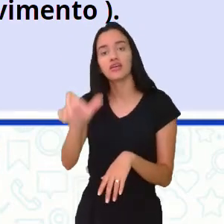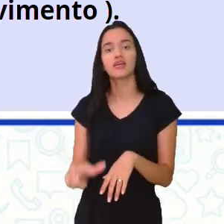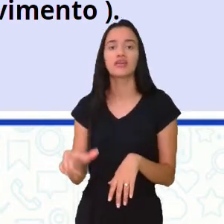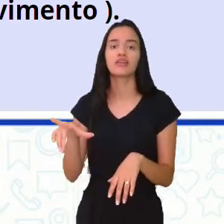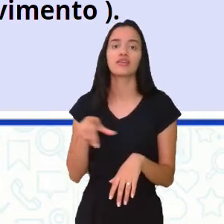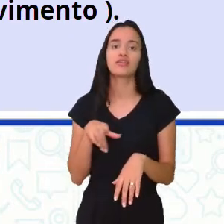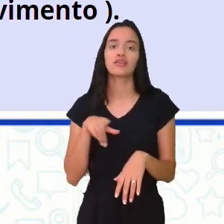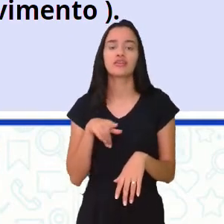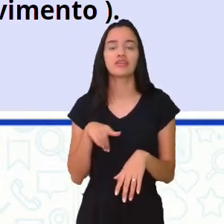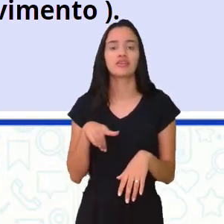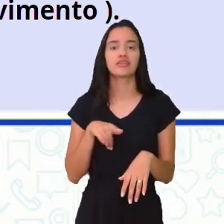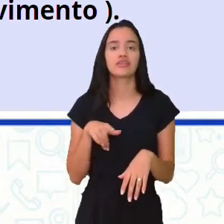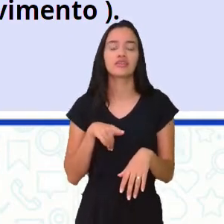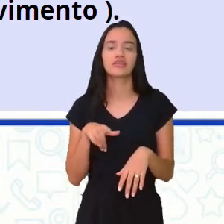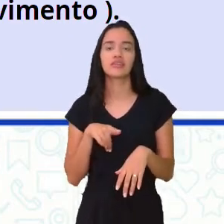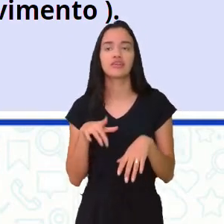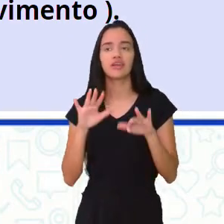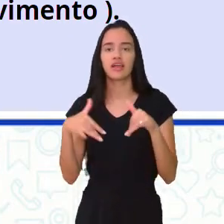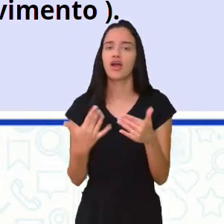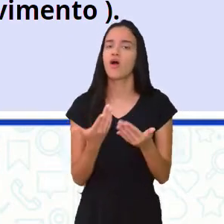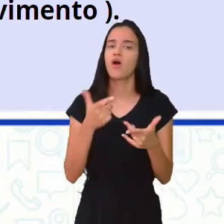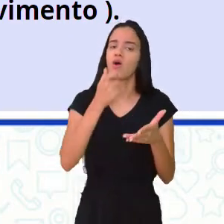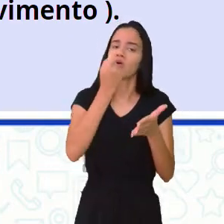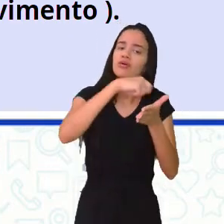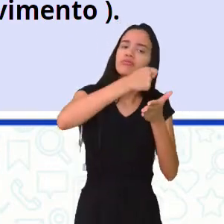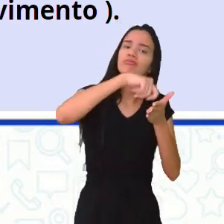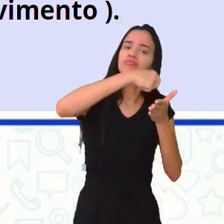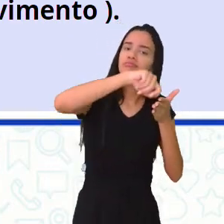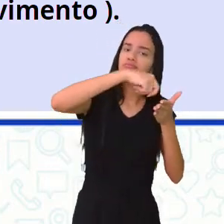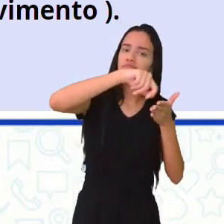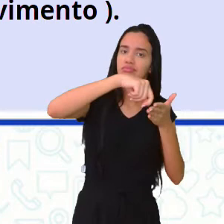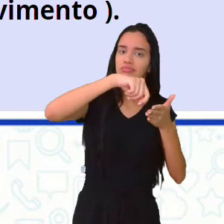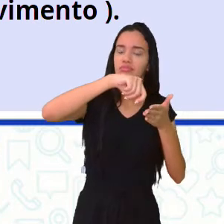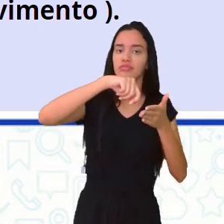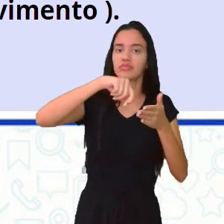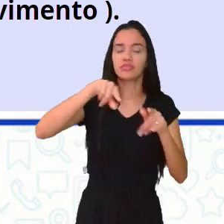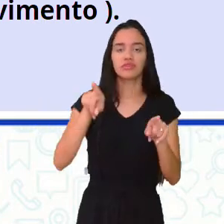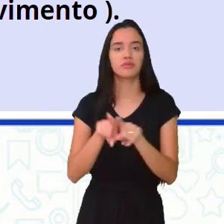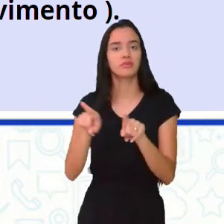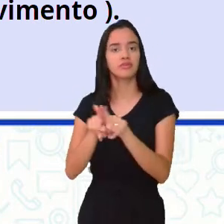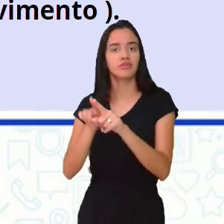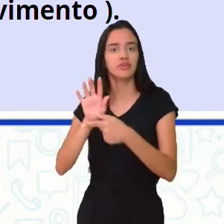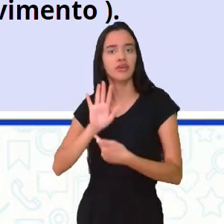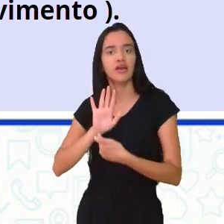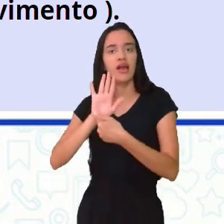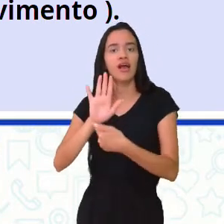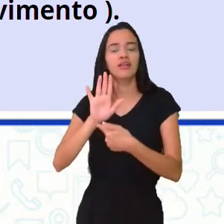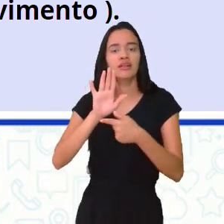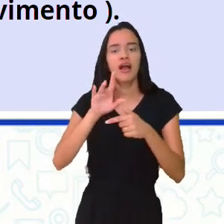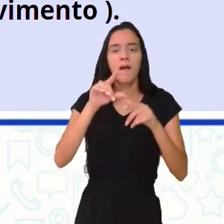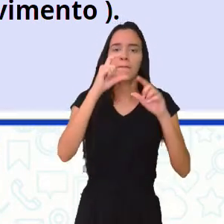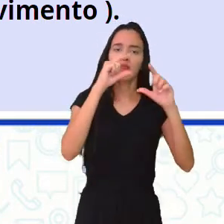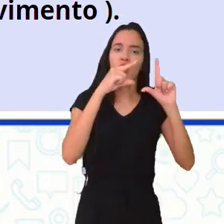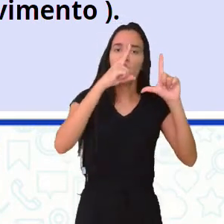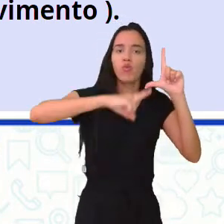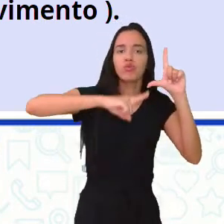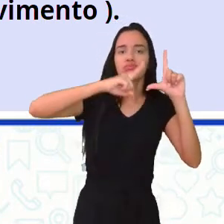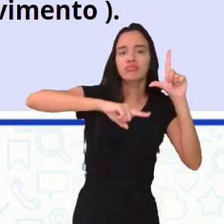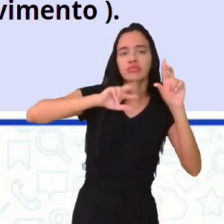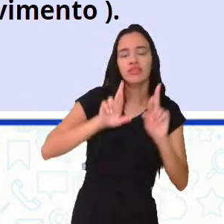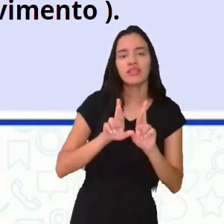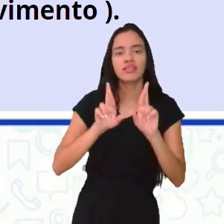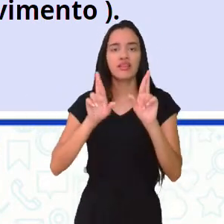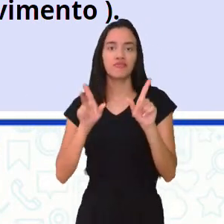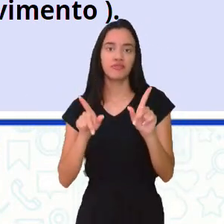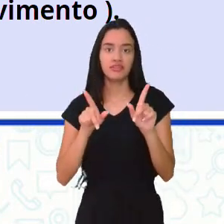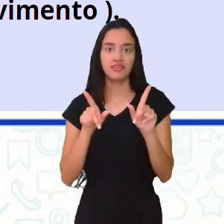esses elementos nas rubricas. As rubricas aparecem em letras de tipo diferente e